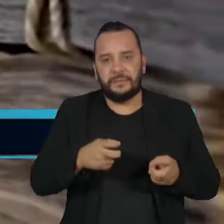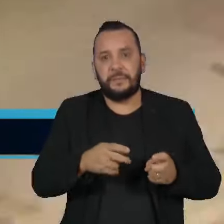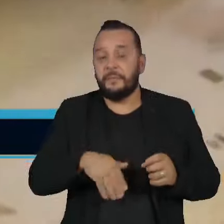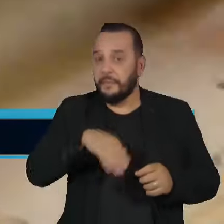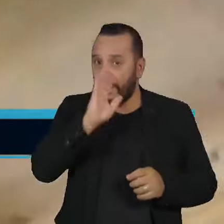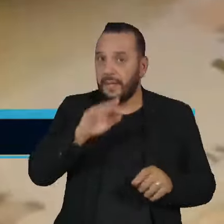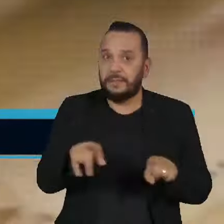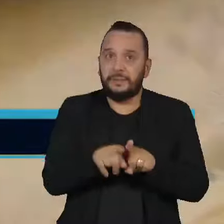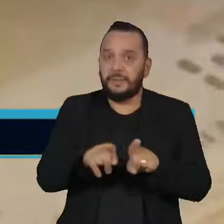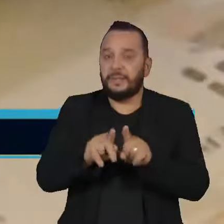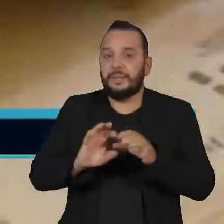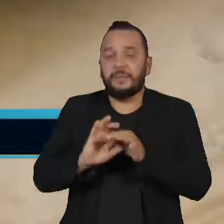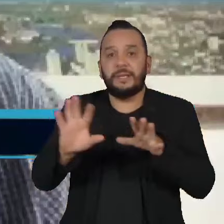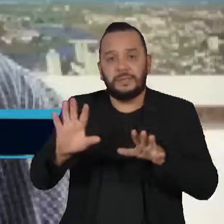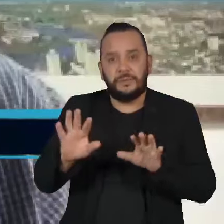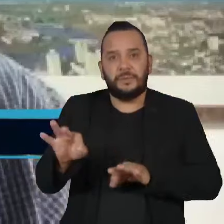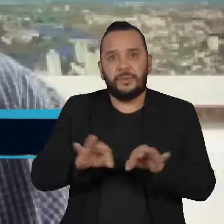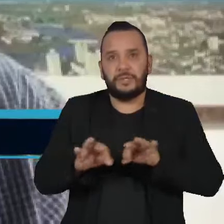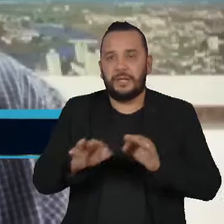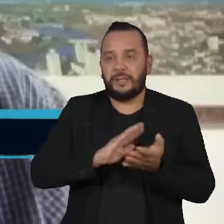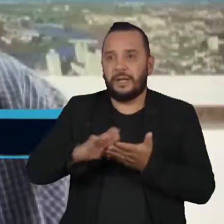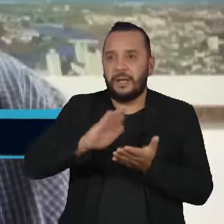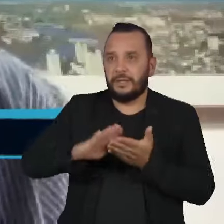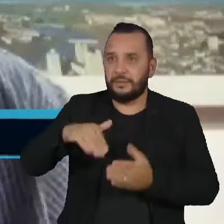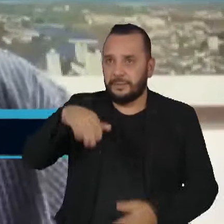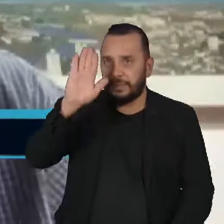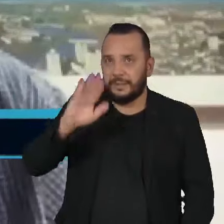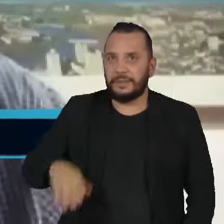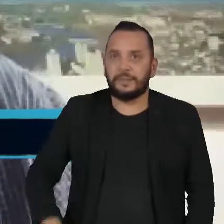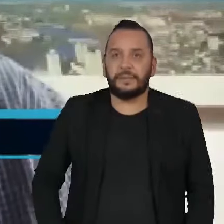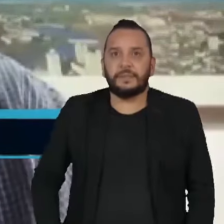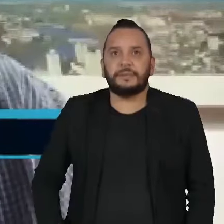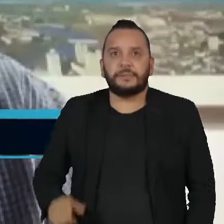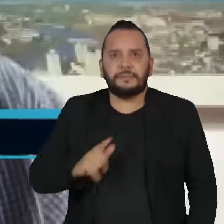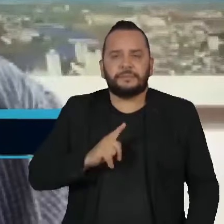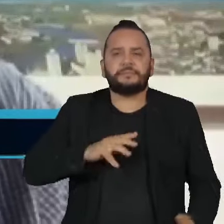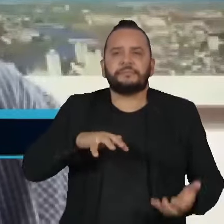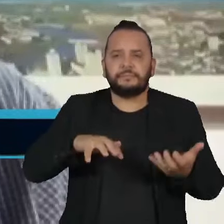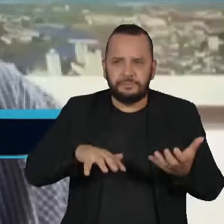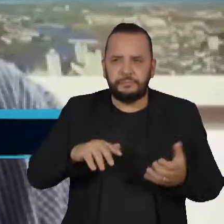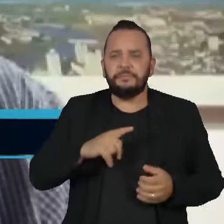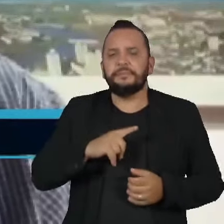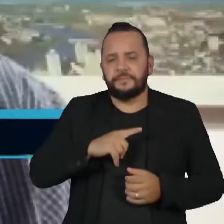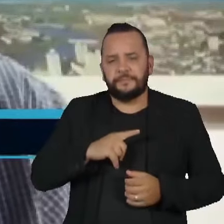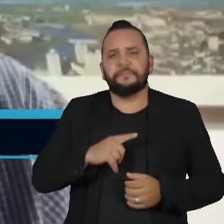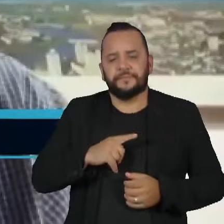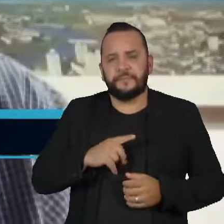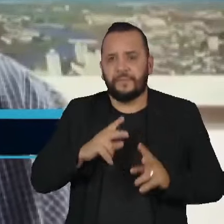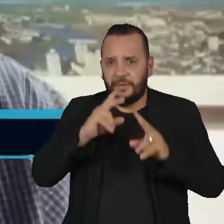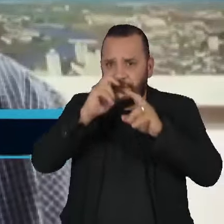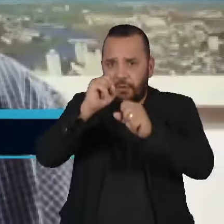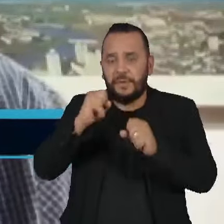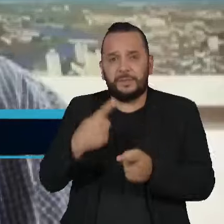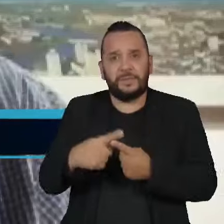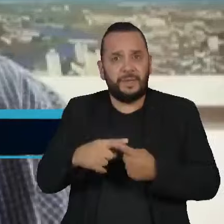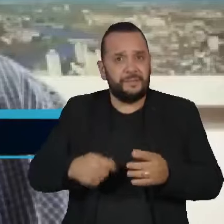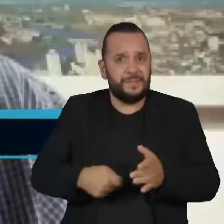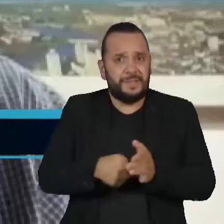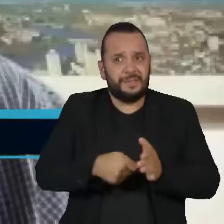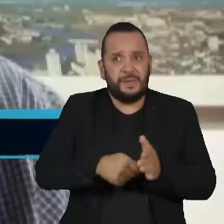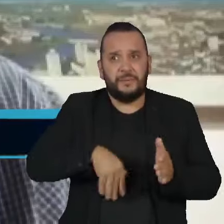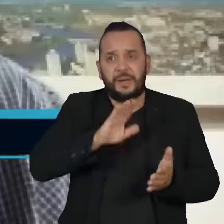de projetos que gerem mais gastos. Se o Congresso ele tem uma força muito grande na pressão de maiores gastos, veja aí tudo que veio de